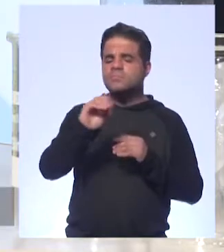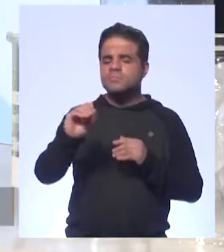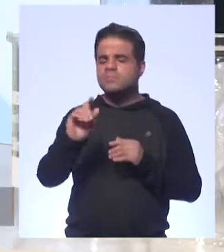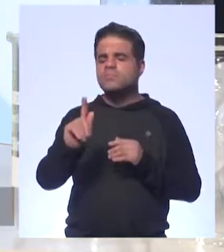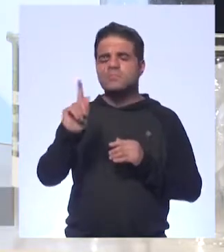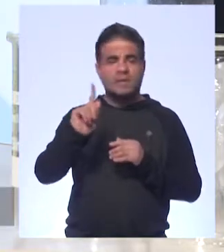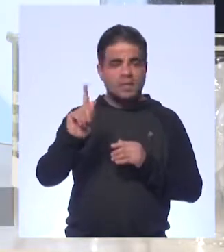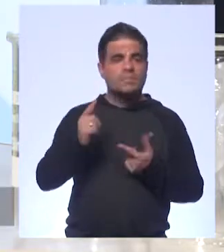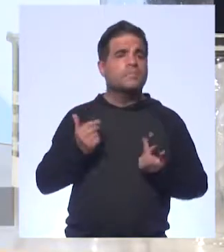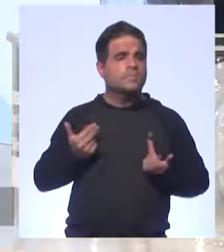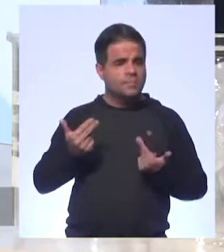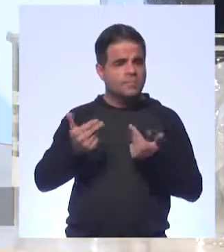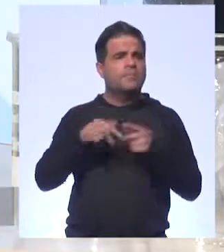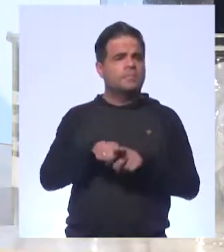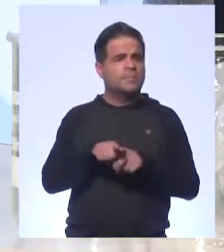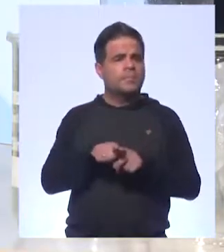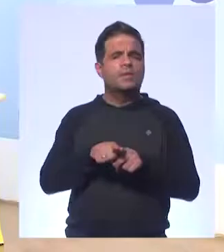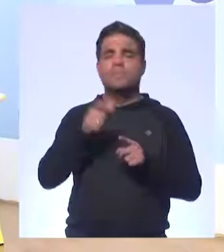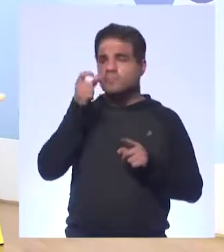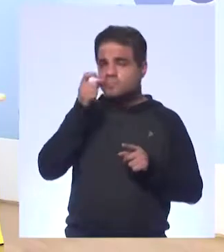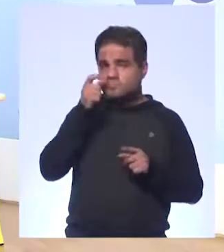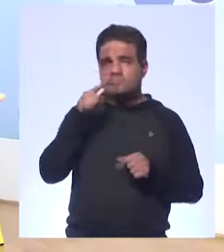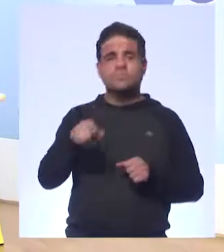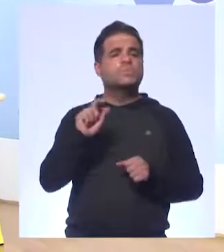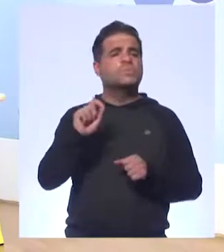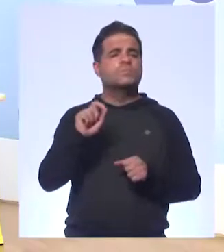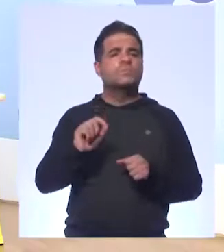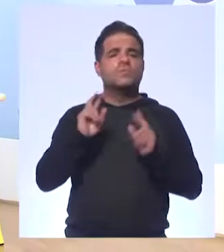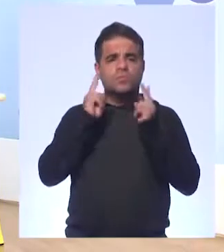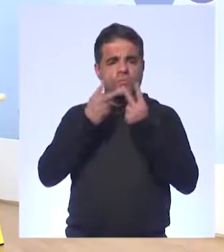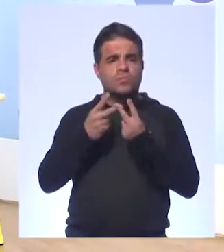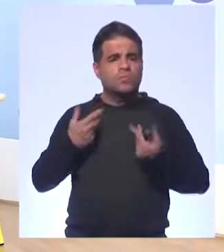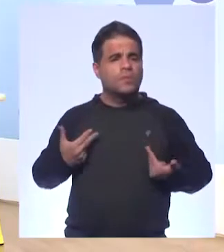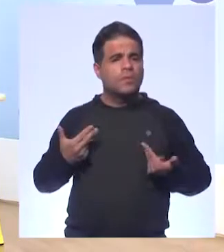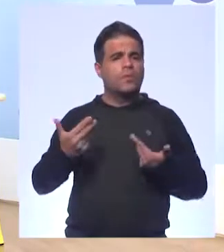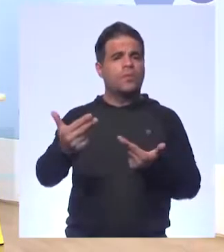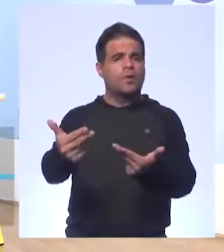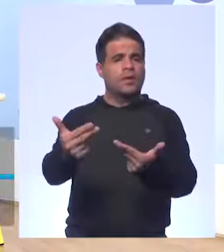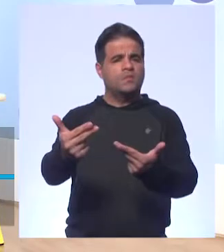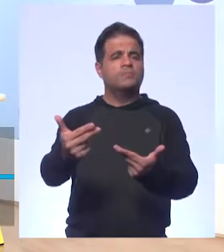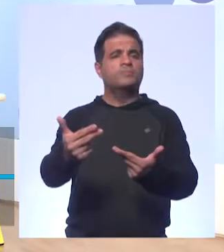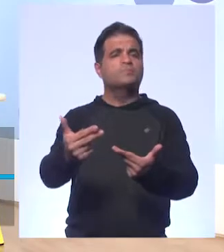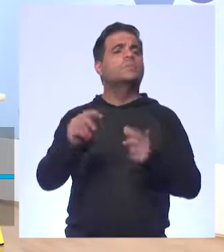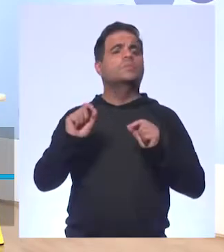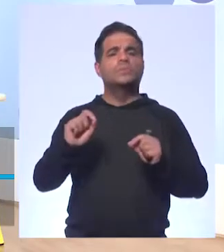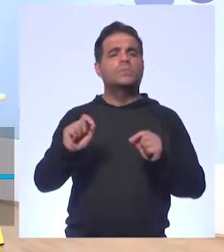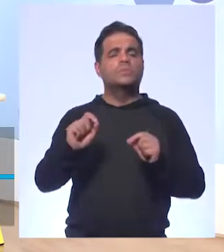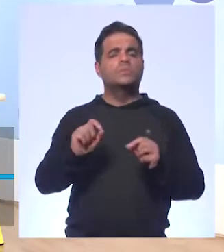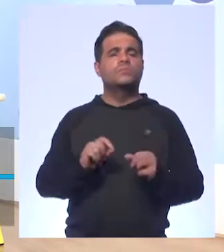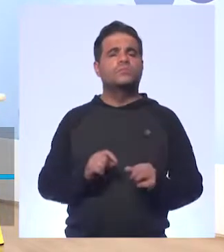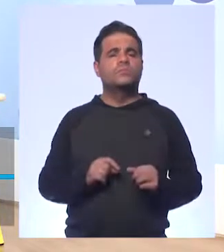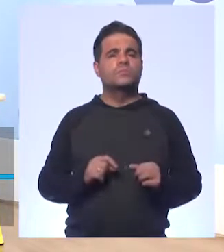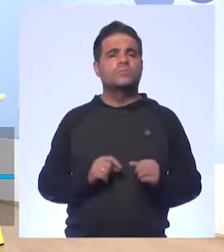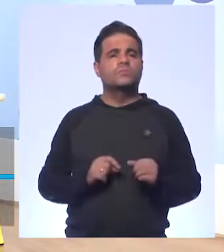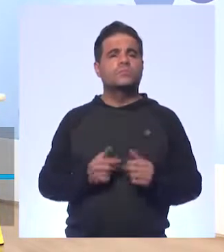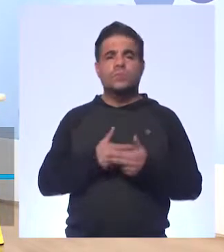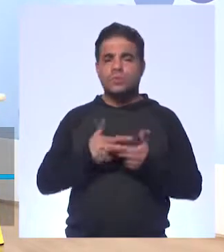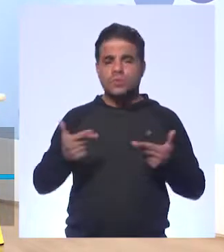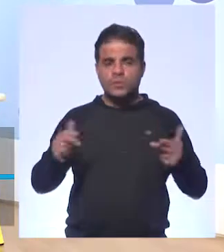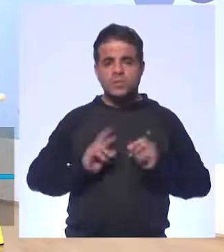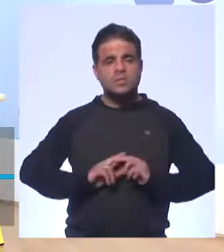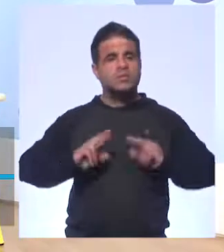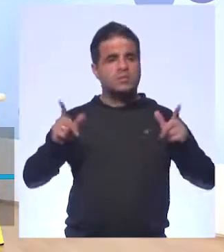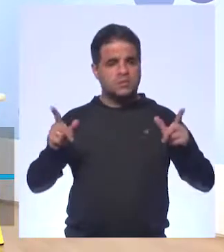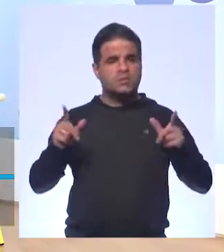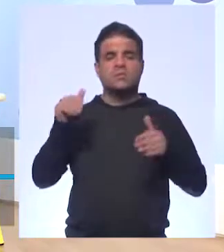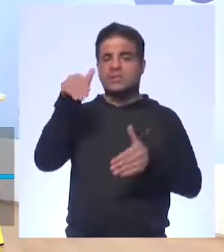também. Bom, então a gente viu que volumes iguais são coisas diferentes que